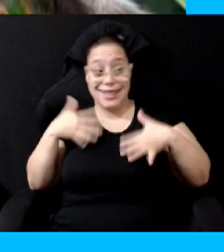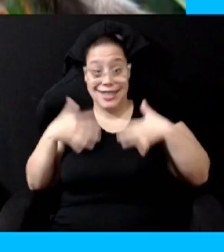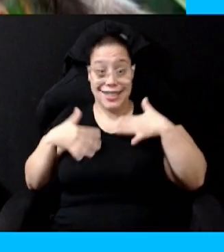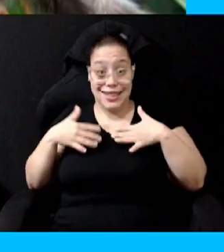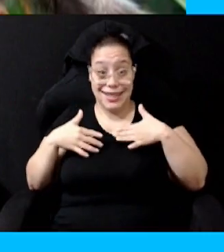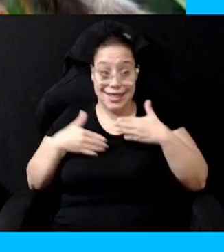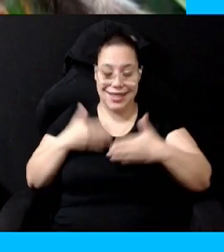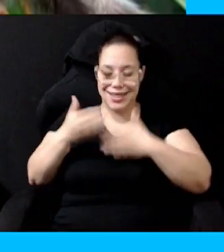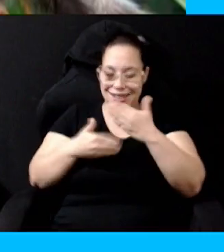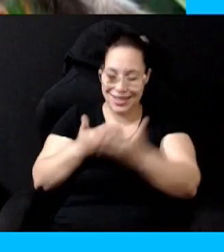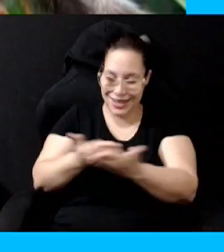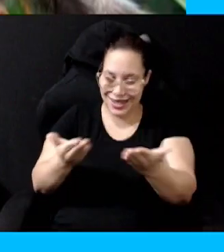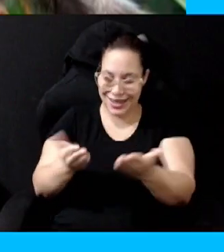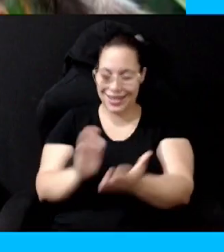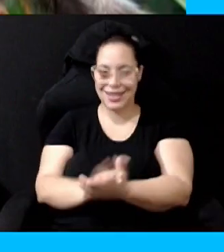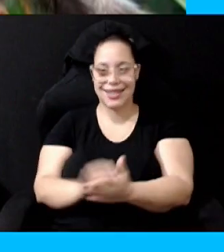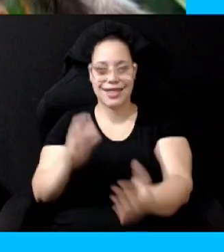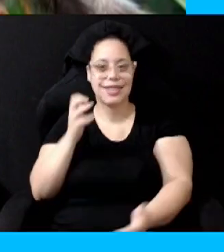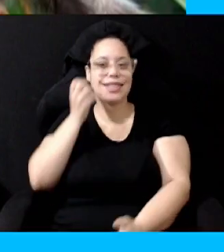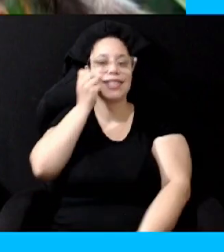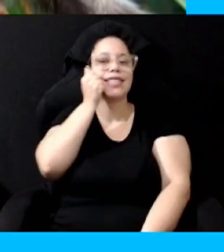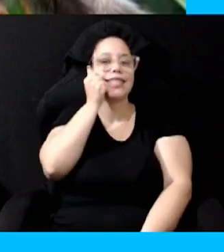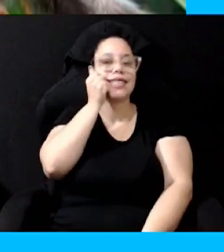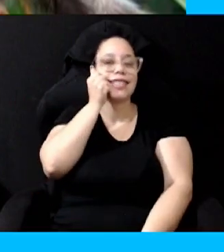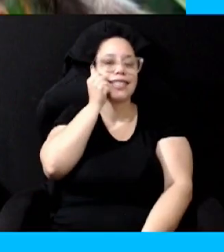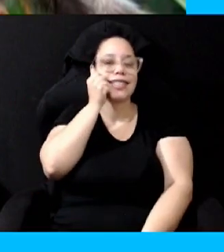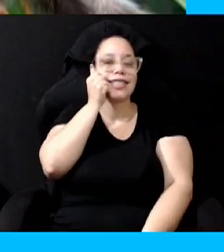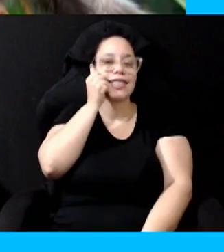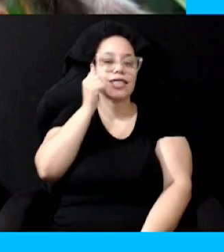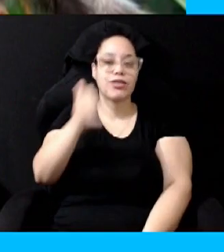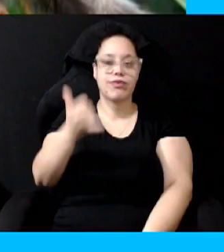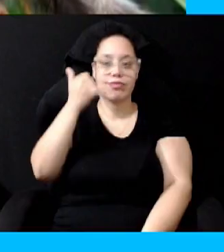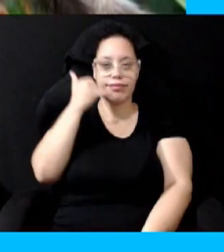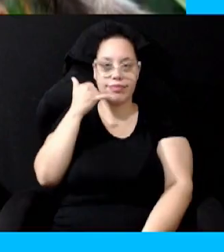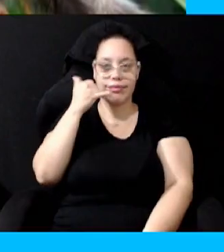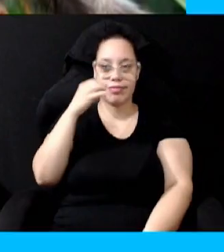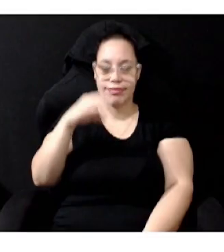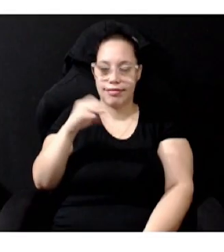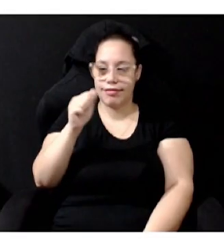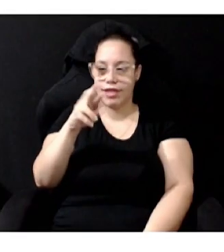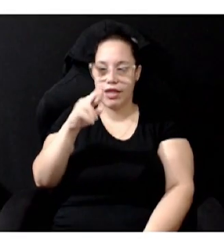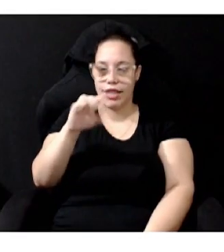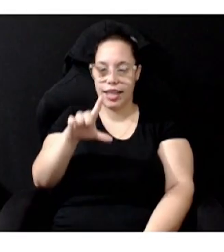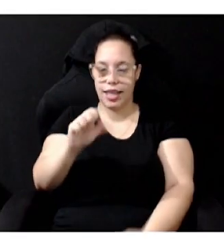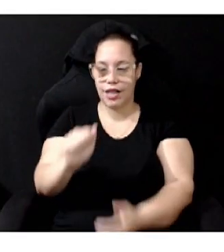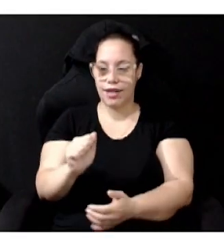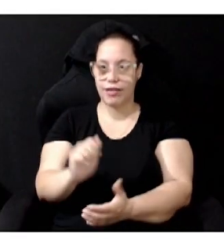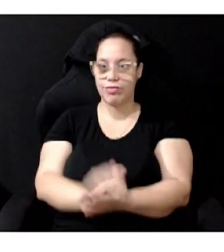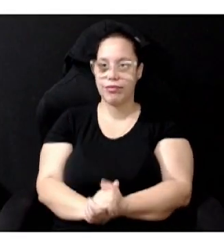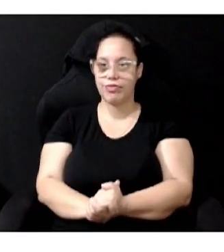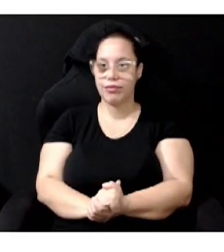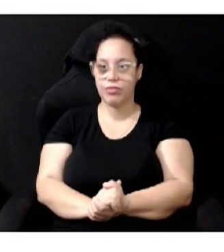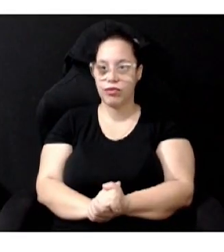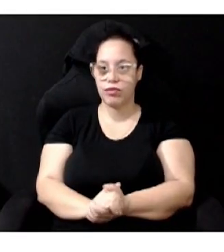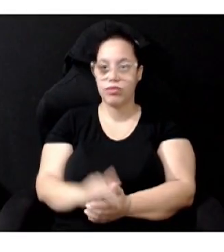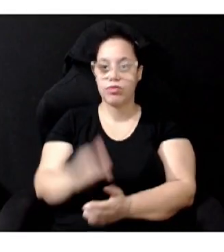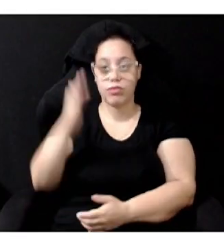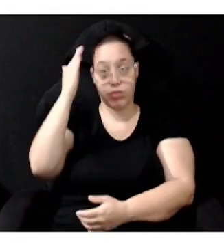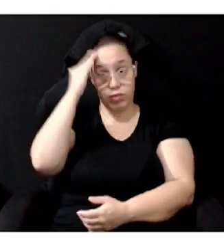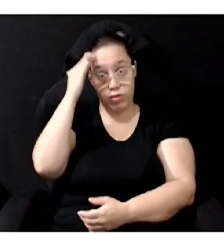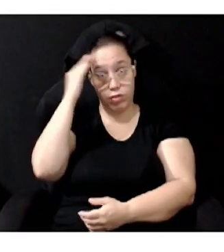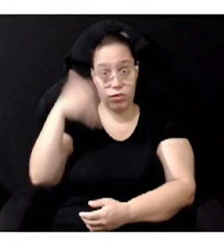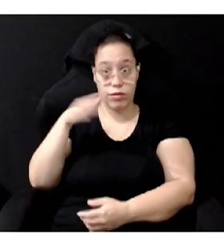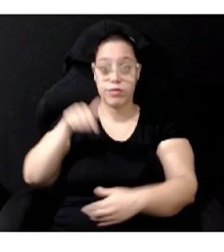você. Para adotar esse bichano, entre em contato com a Carla Vieira. Para saber mais sobre o trabalho